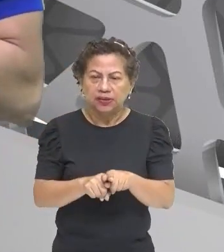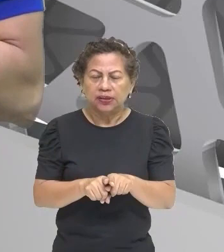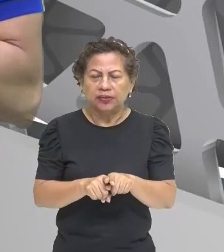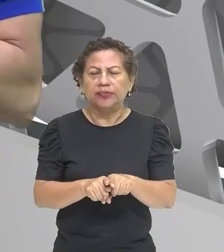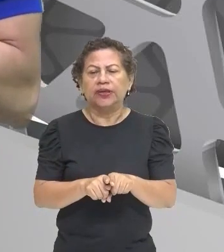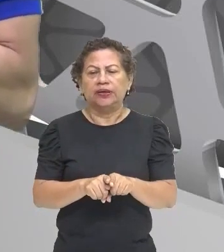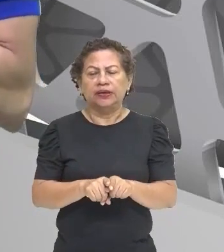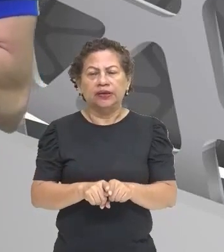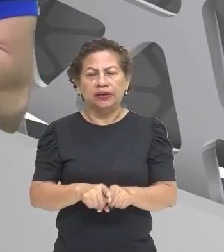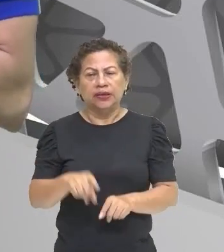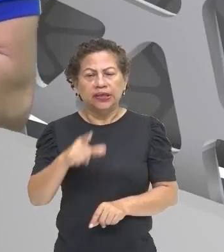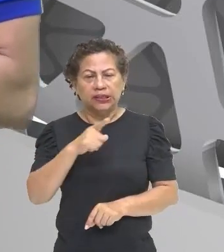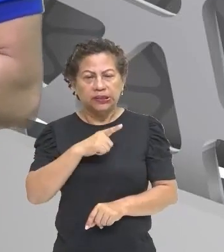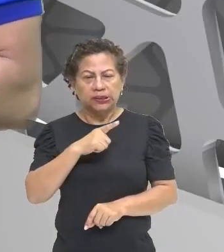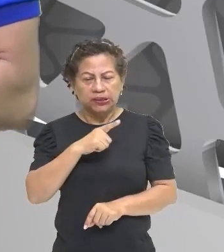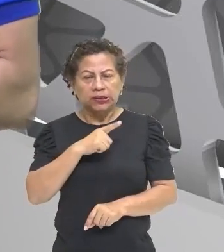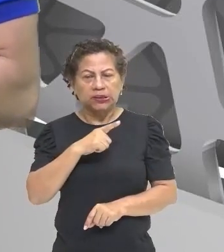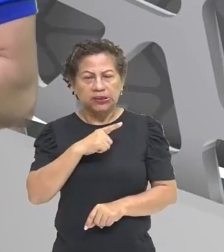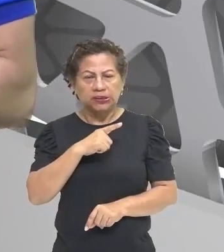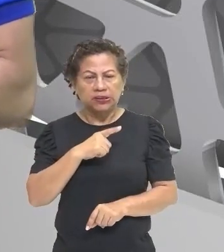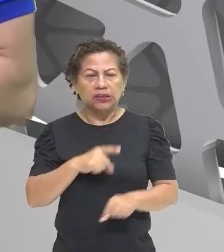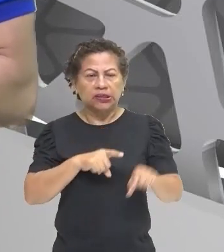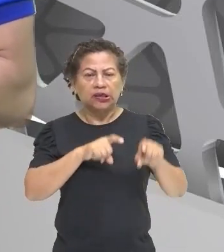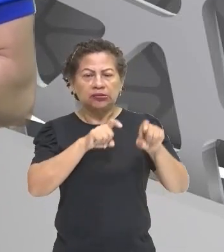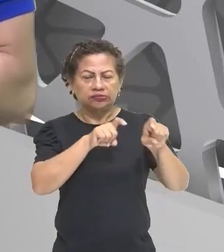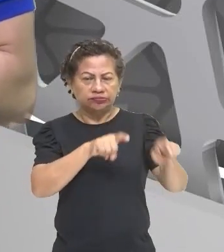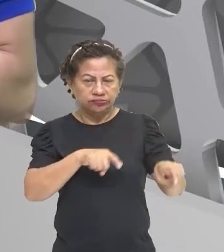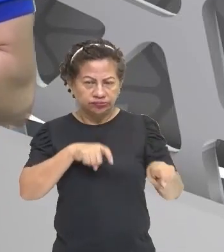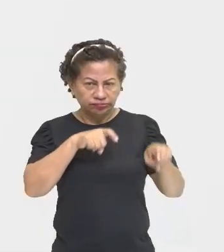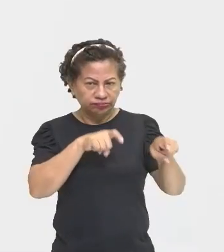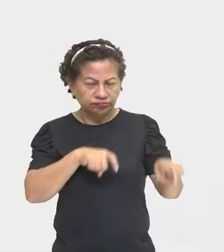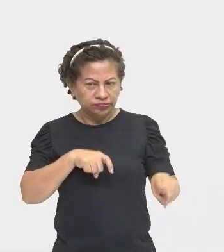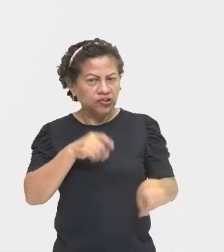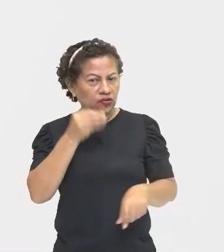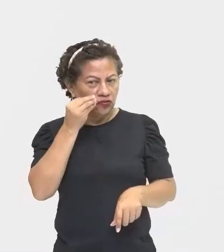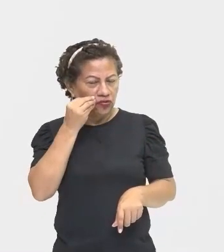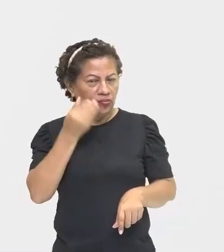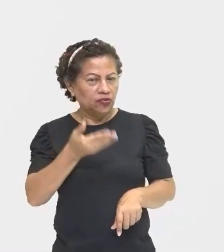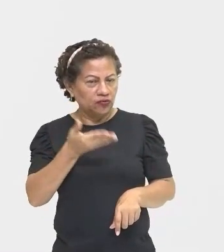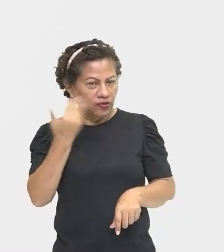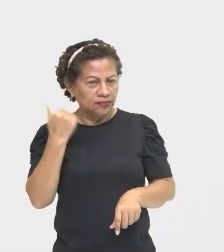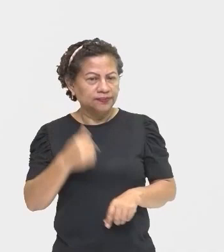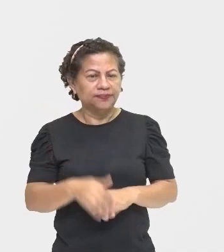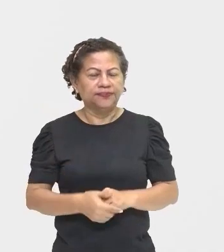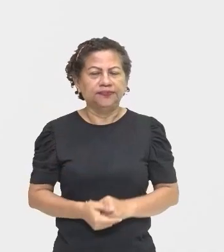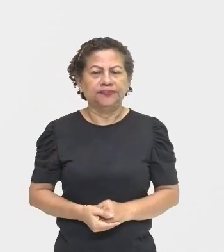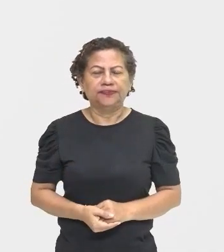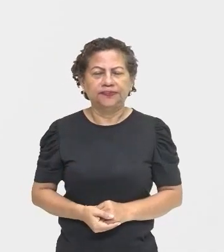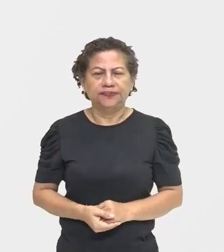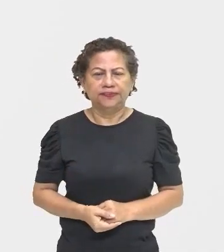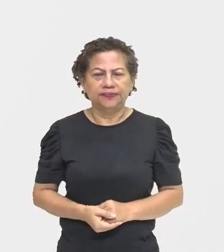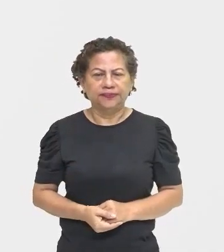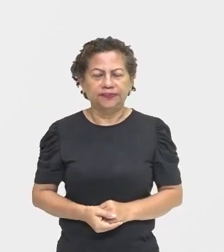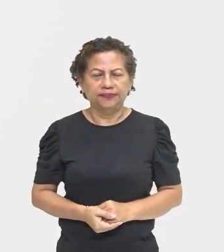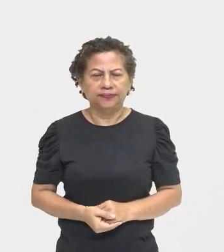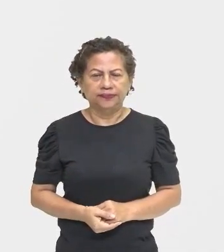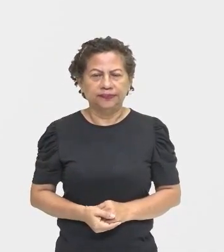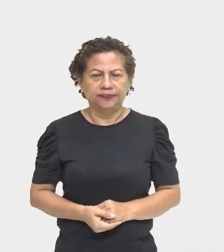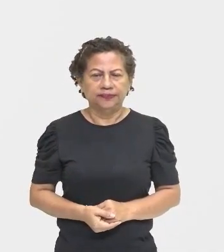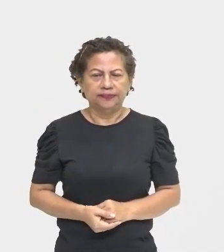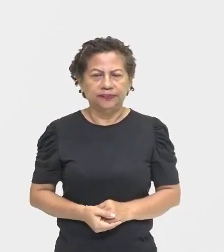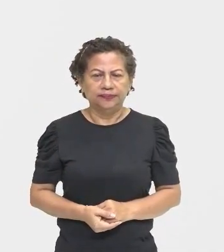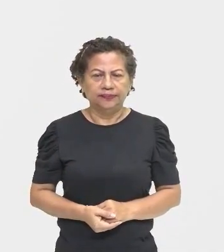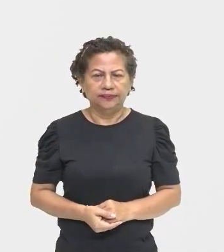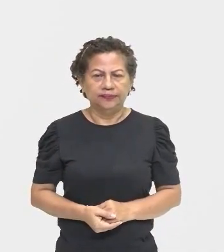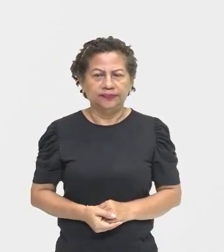a produção agropecuária no Amazonas. Vamos lá? Olha só, e a gente tem aqui